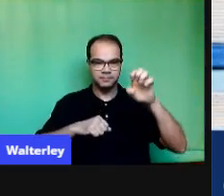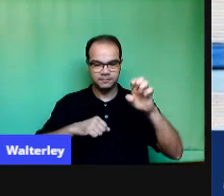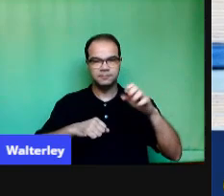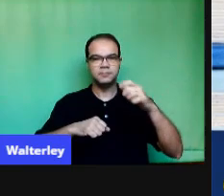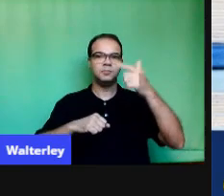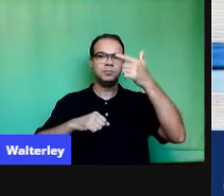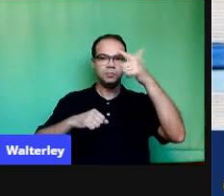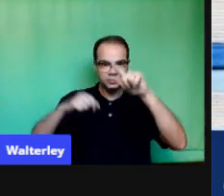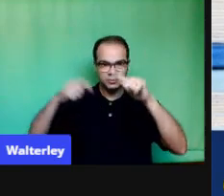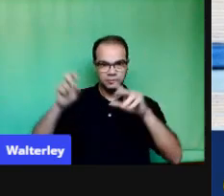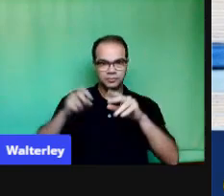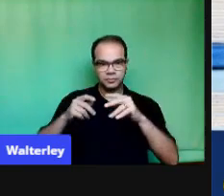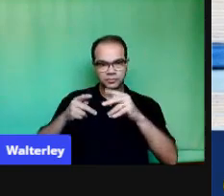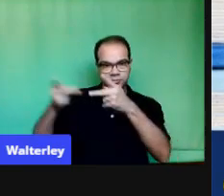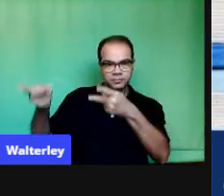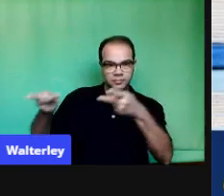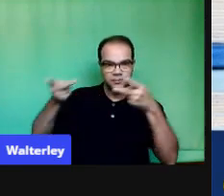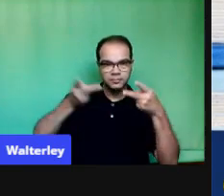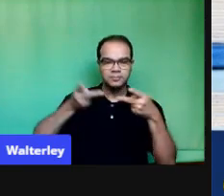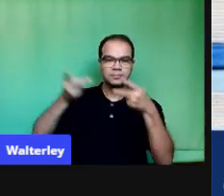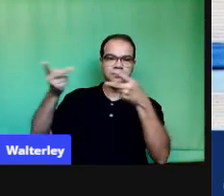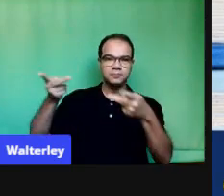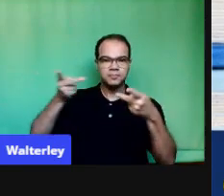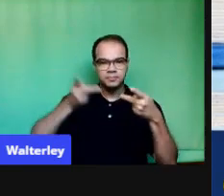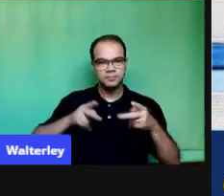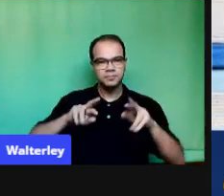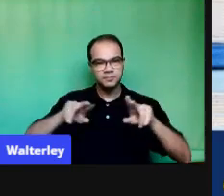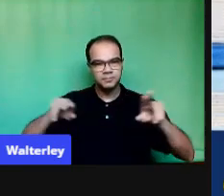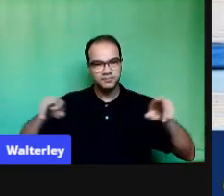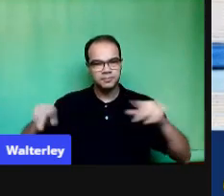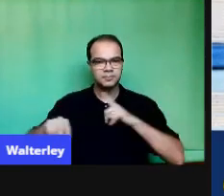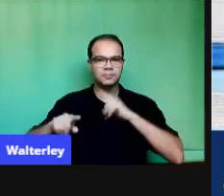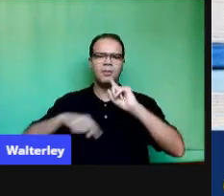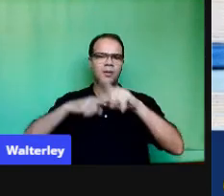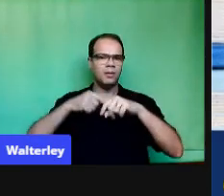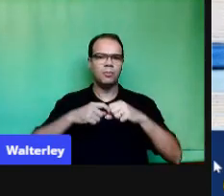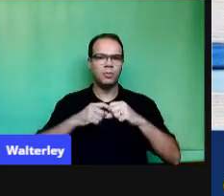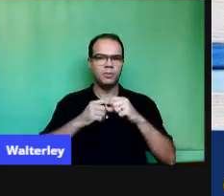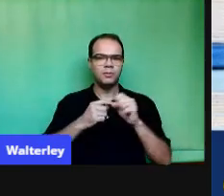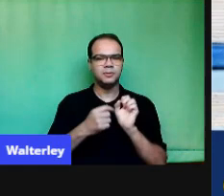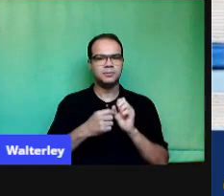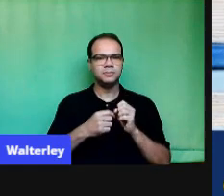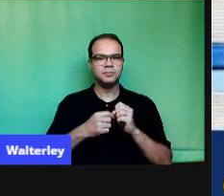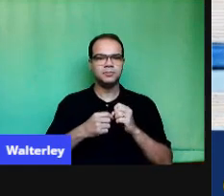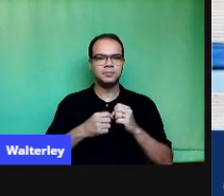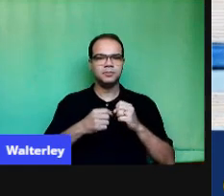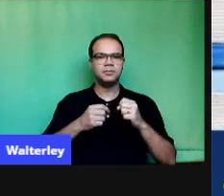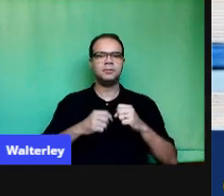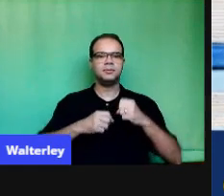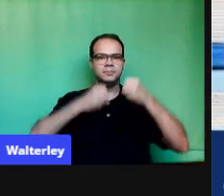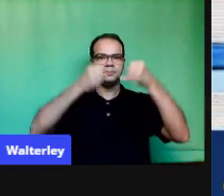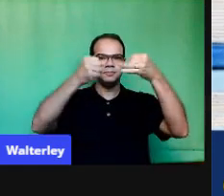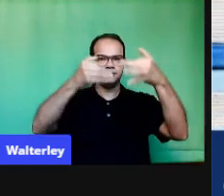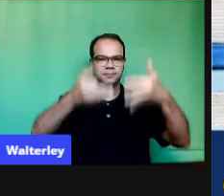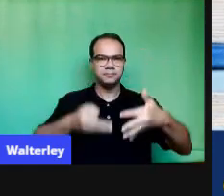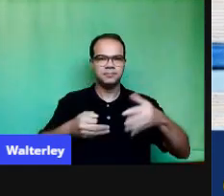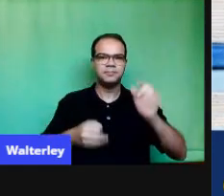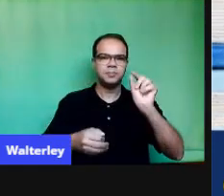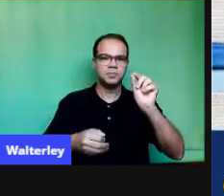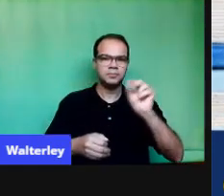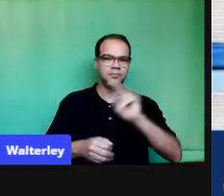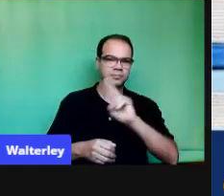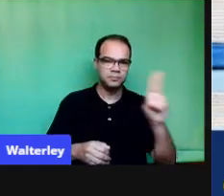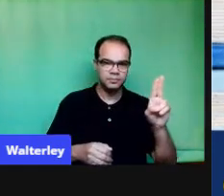das suas afiliações nos momentos de fala. O título da nossa apresentação hoje é Bem-estar Animal e o Contexto Educacional na REM.